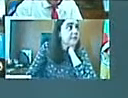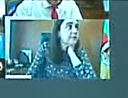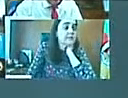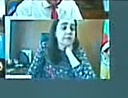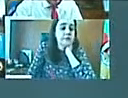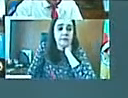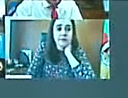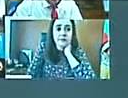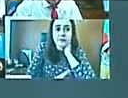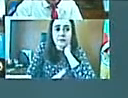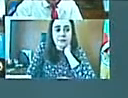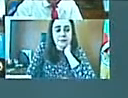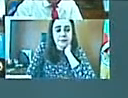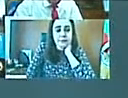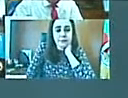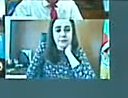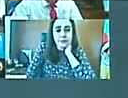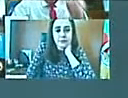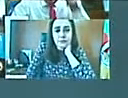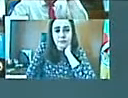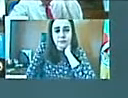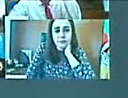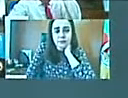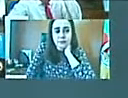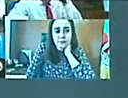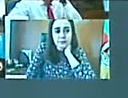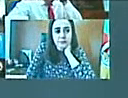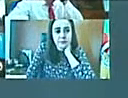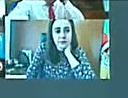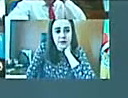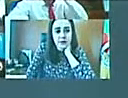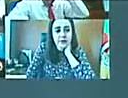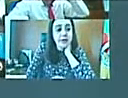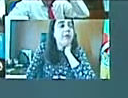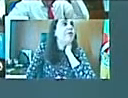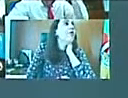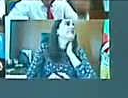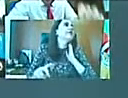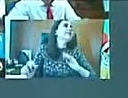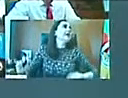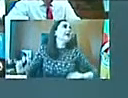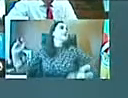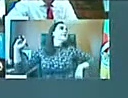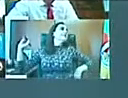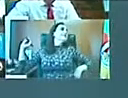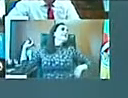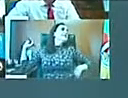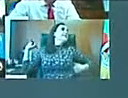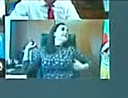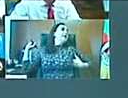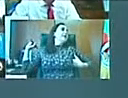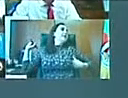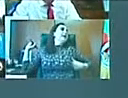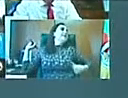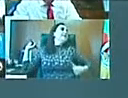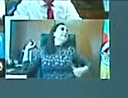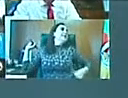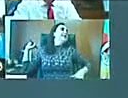Viana. Favorável. Ok. Deputado Matheus Vespe.